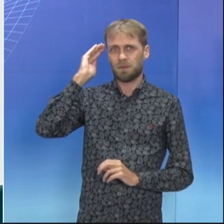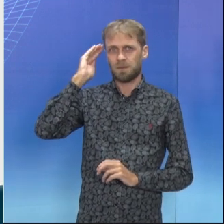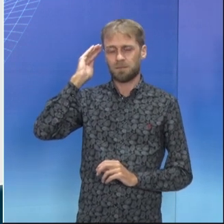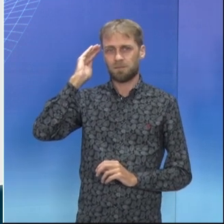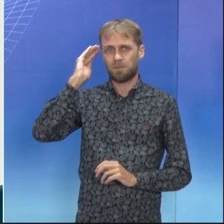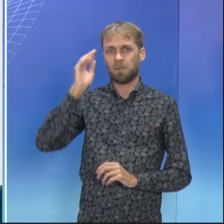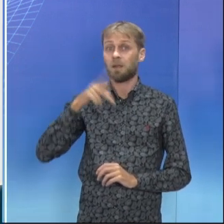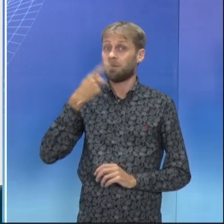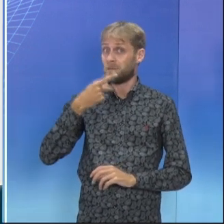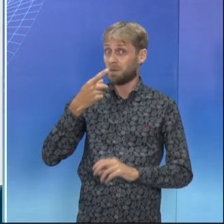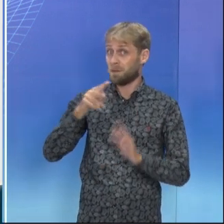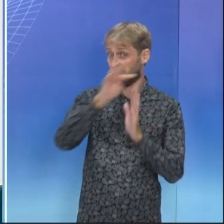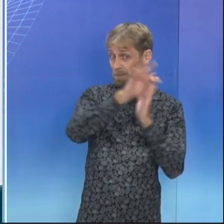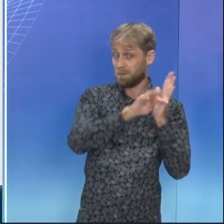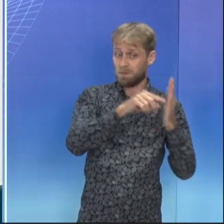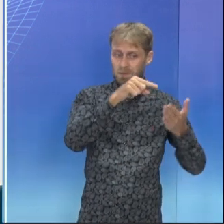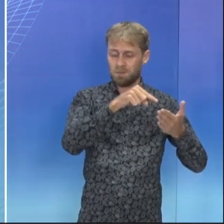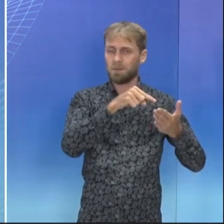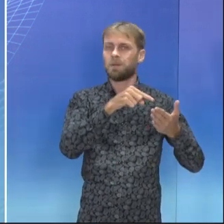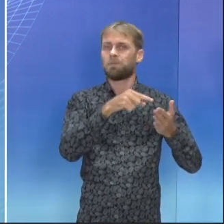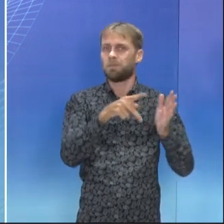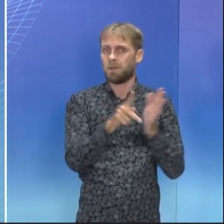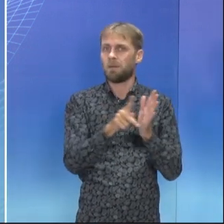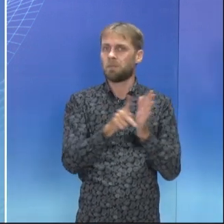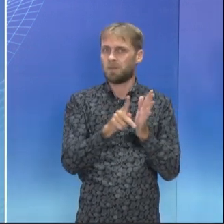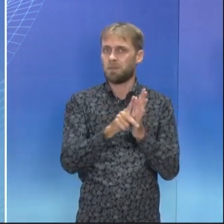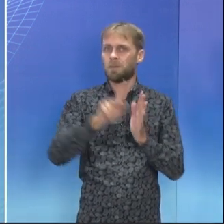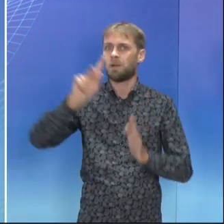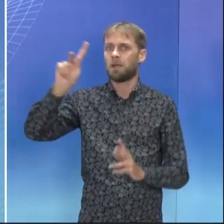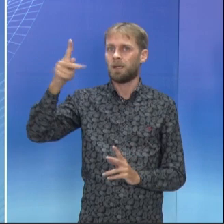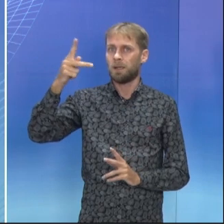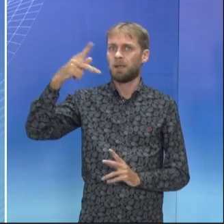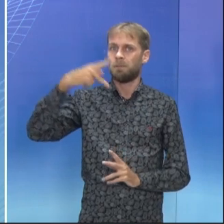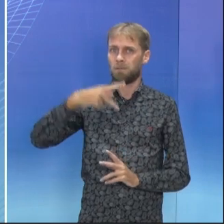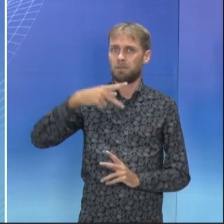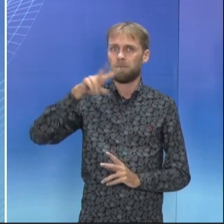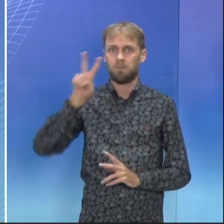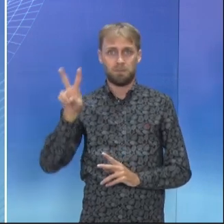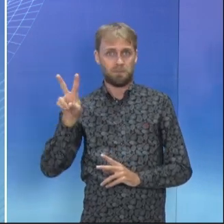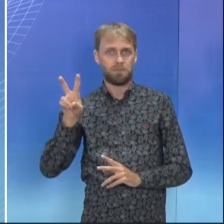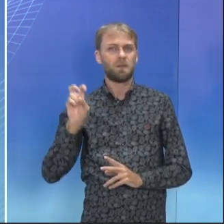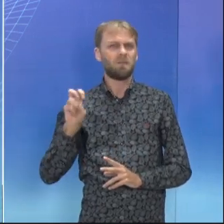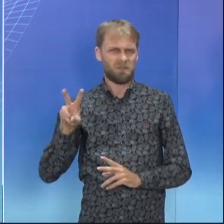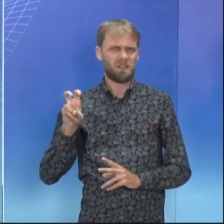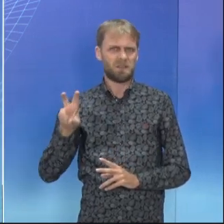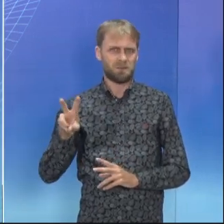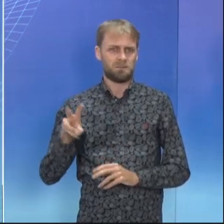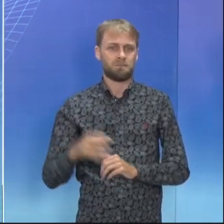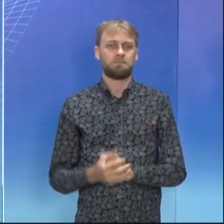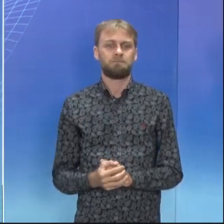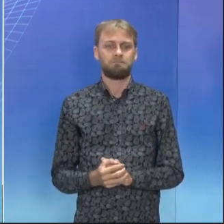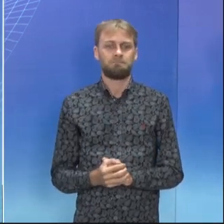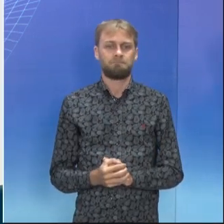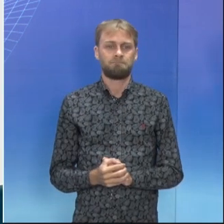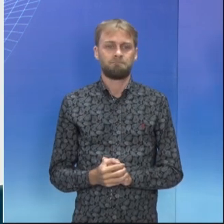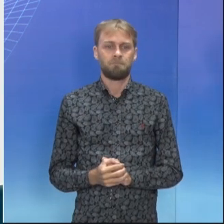conseguiram entender falando desse texto a respeito do HPV? Vamos